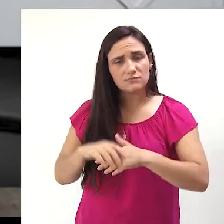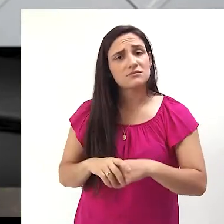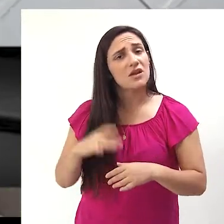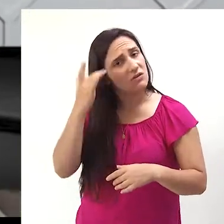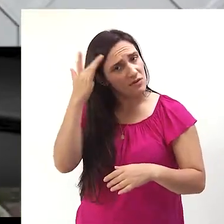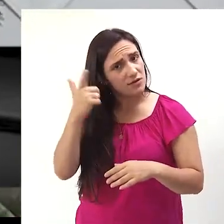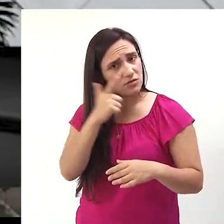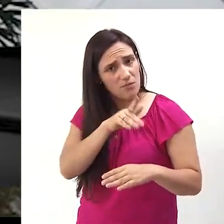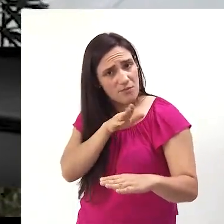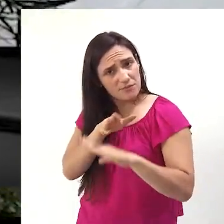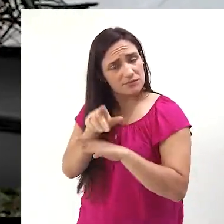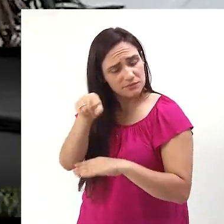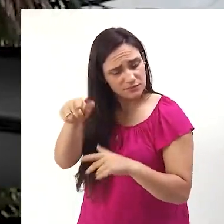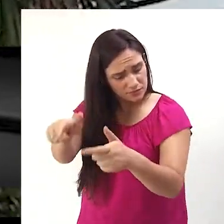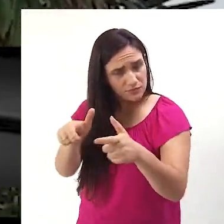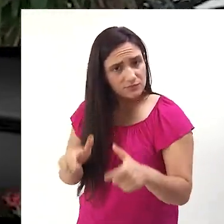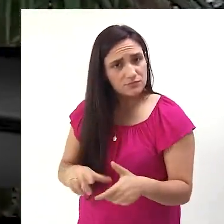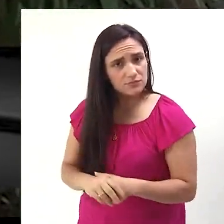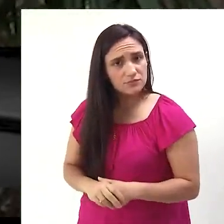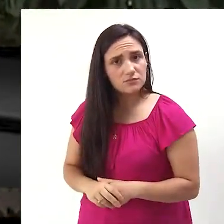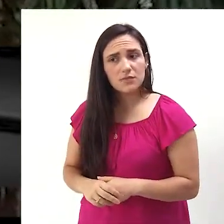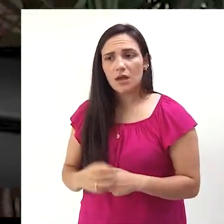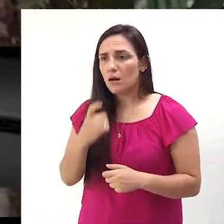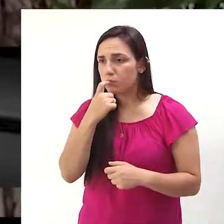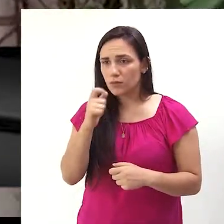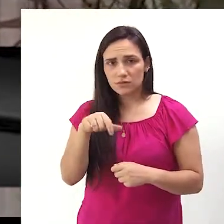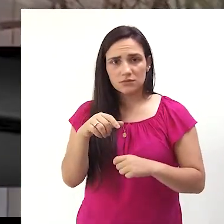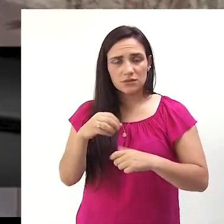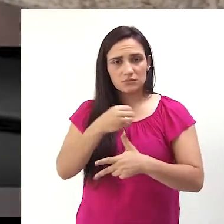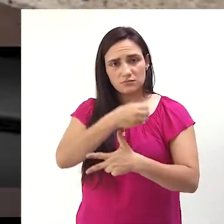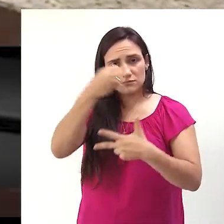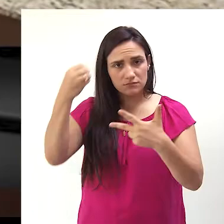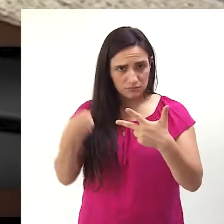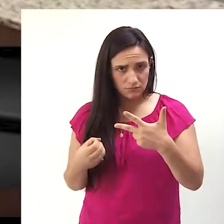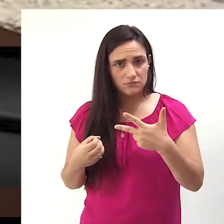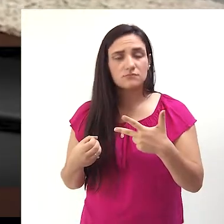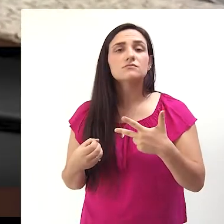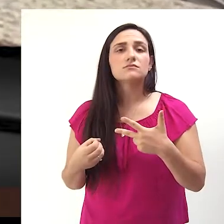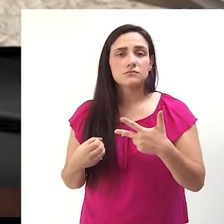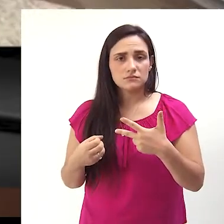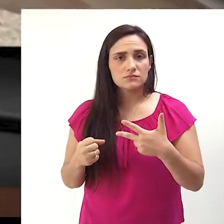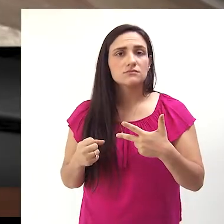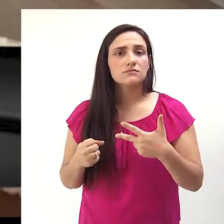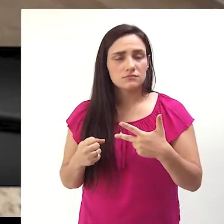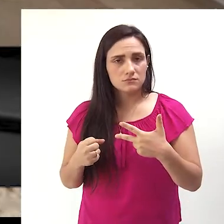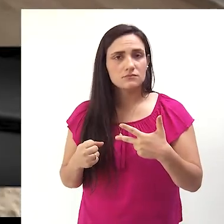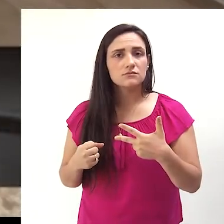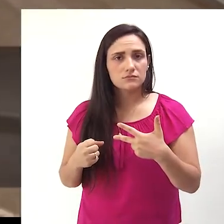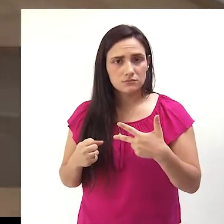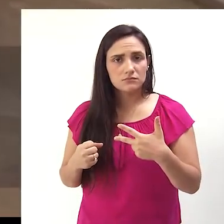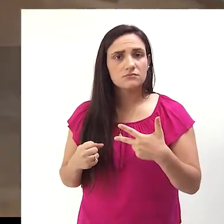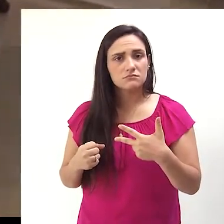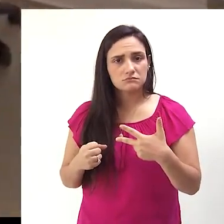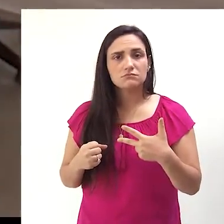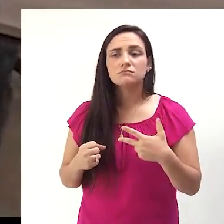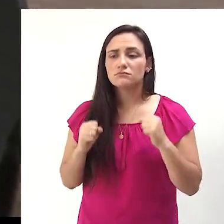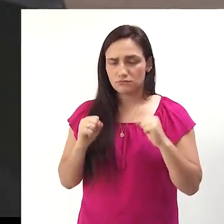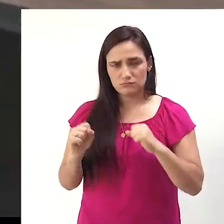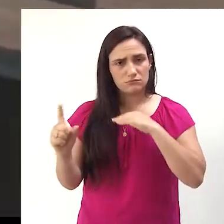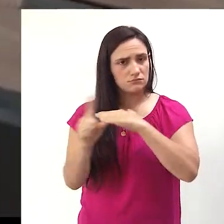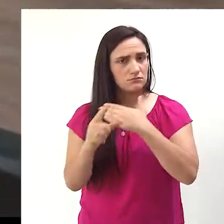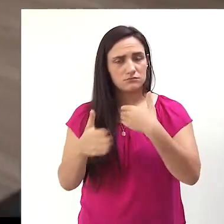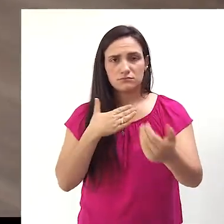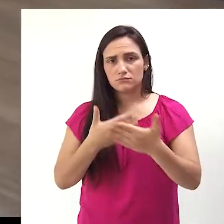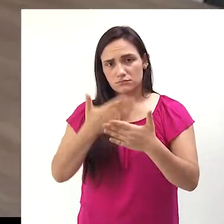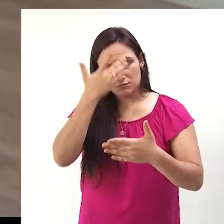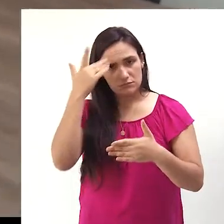local de muito fácil acesso, próximo ao Parque dos Poderes, e estamos ali para